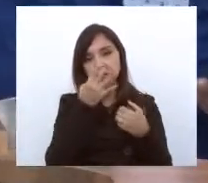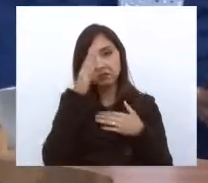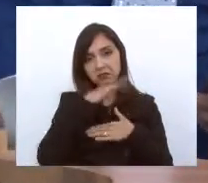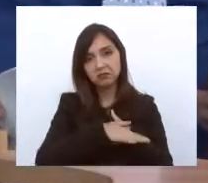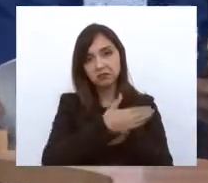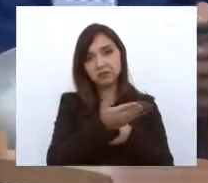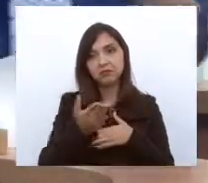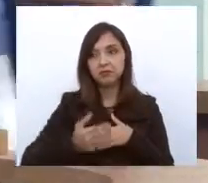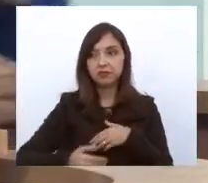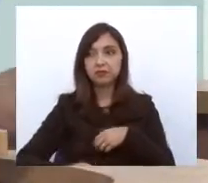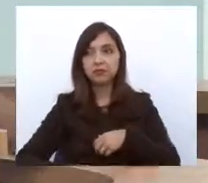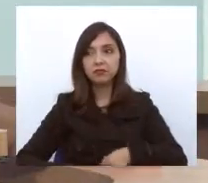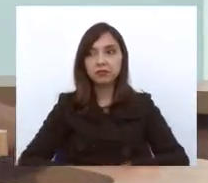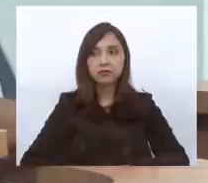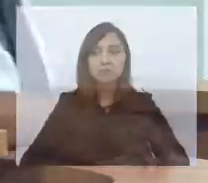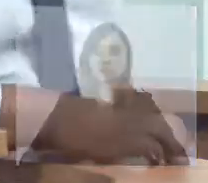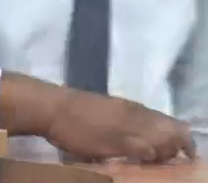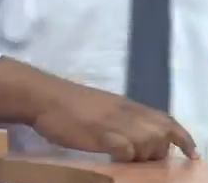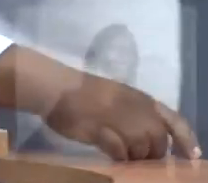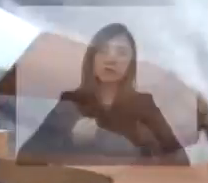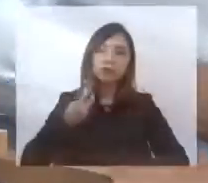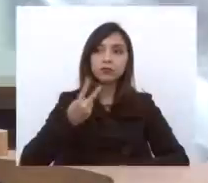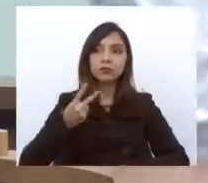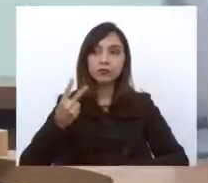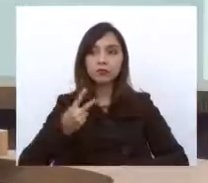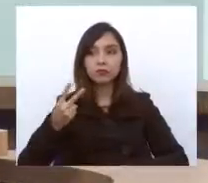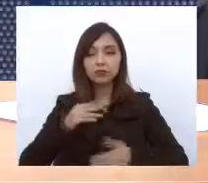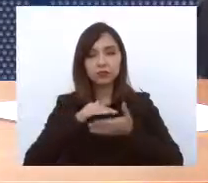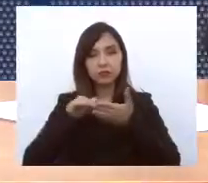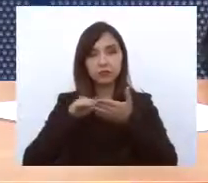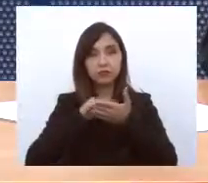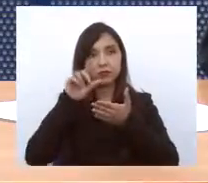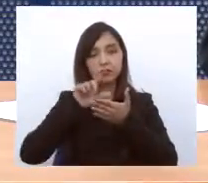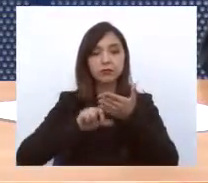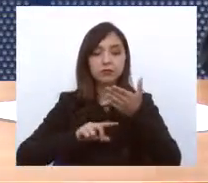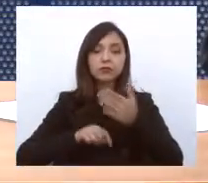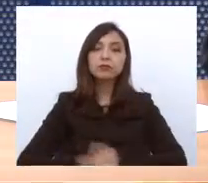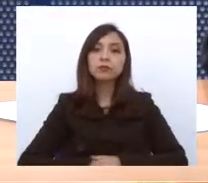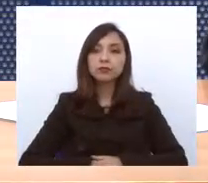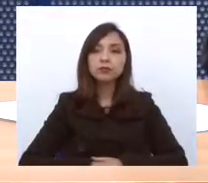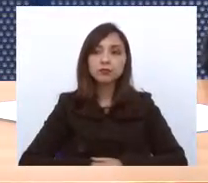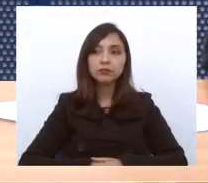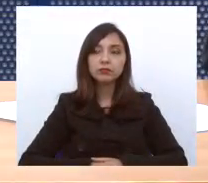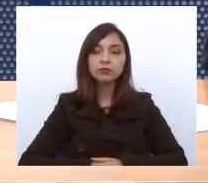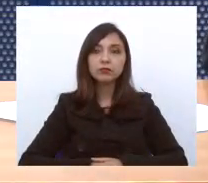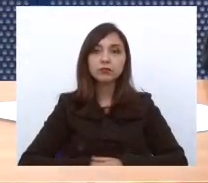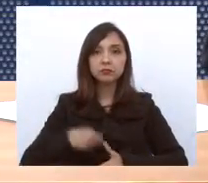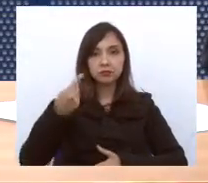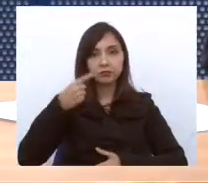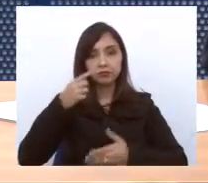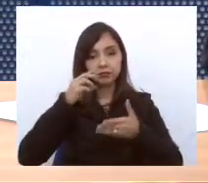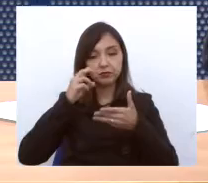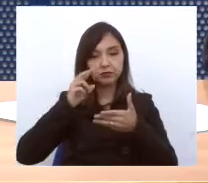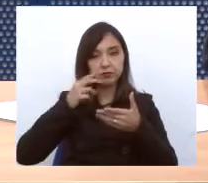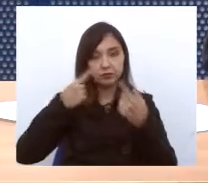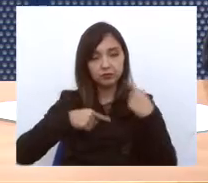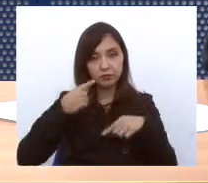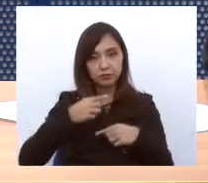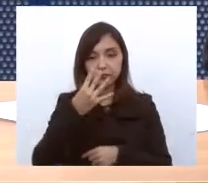todos. Item 22, seu secretário para a leitura. Primeira discussão e votação do projeto de